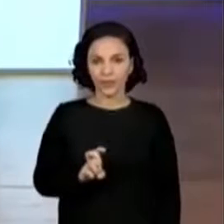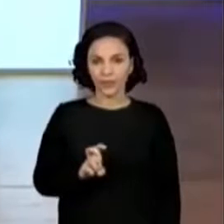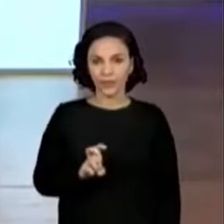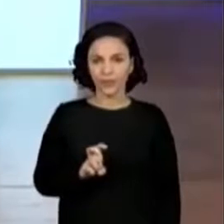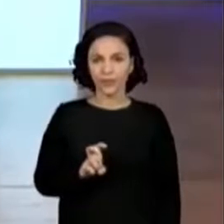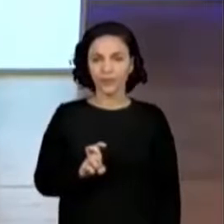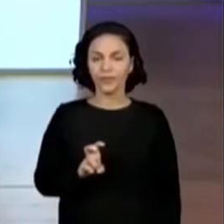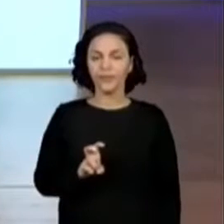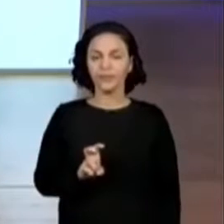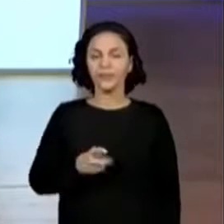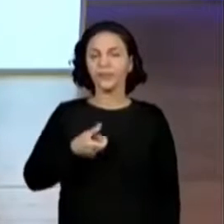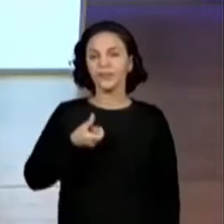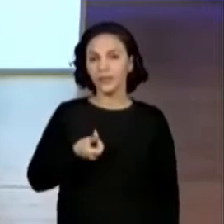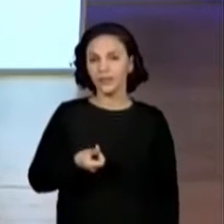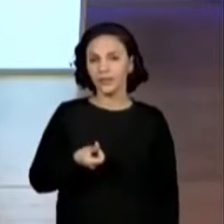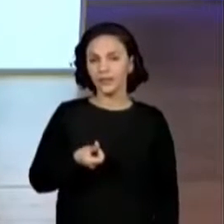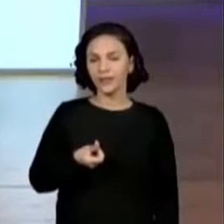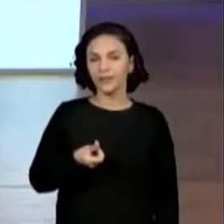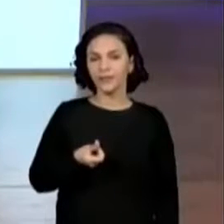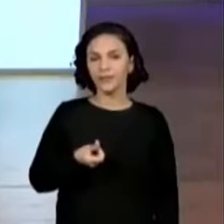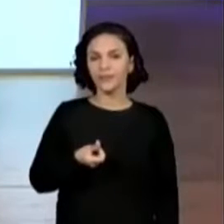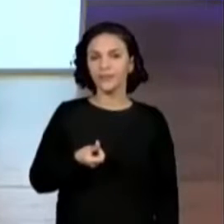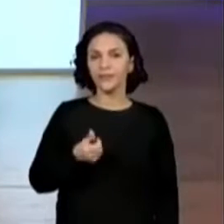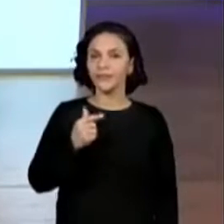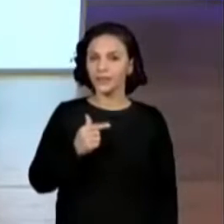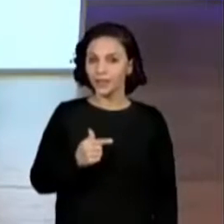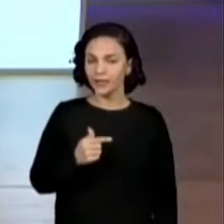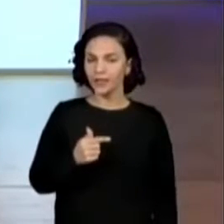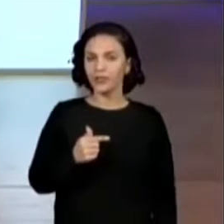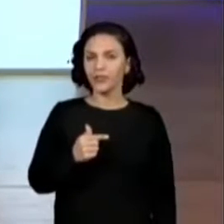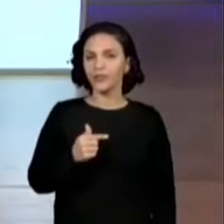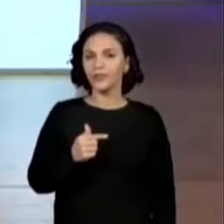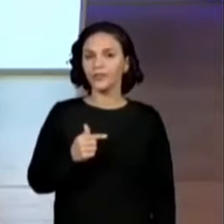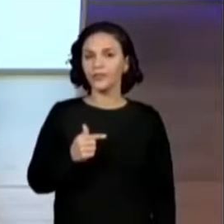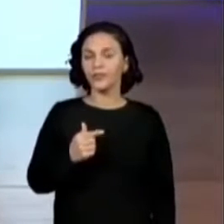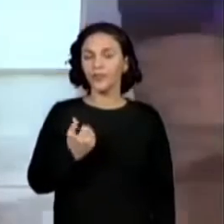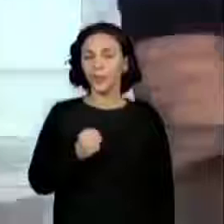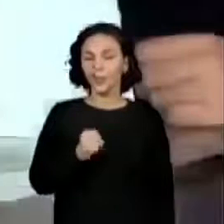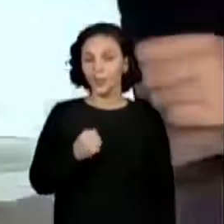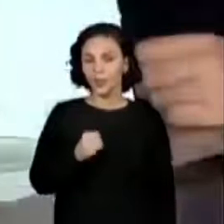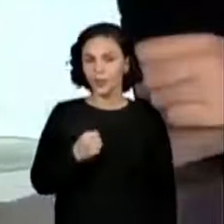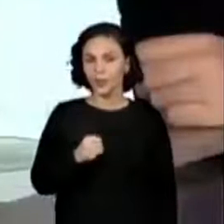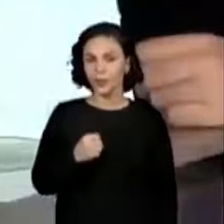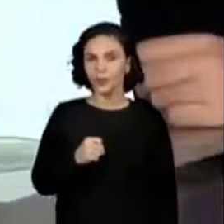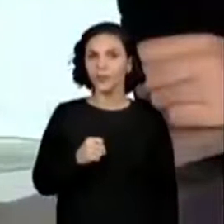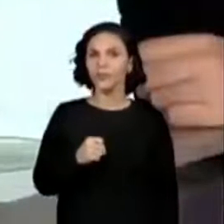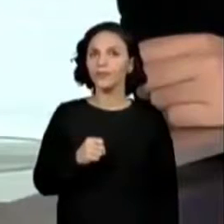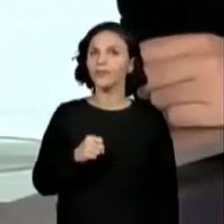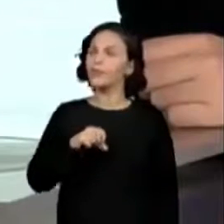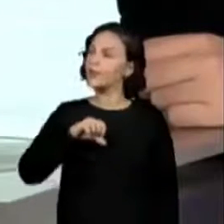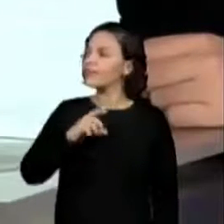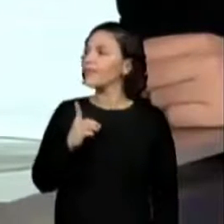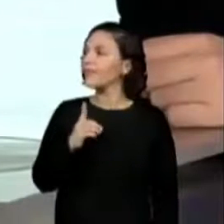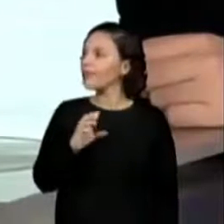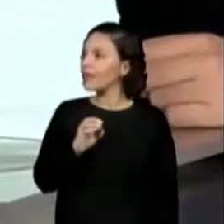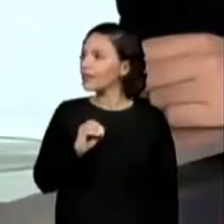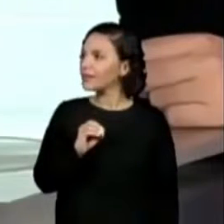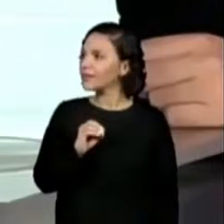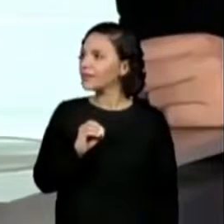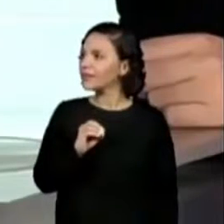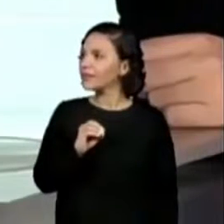cinco, seis, sete, oito, nove,